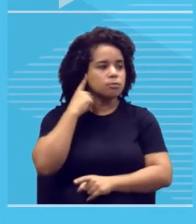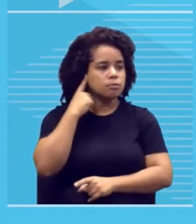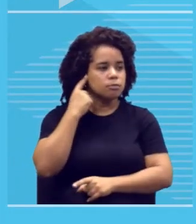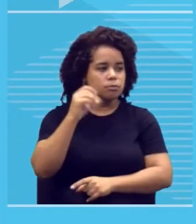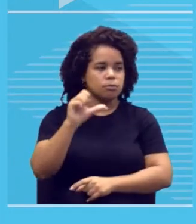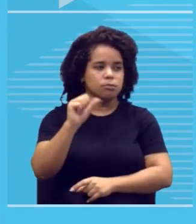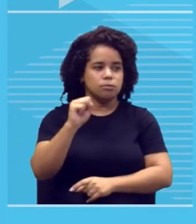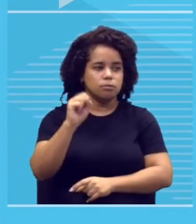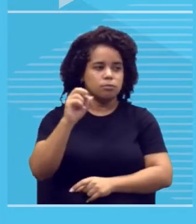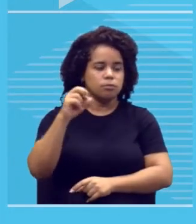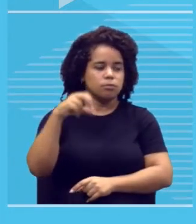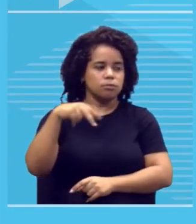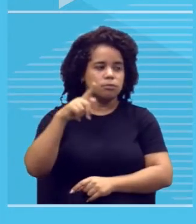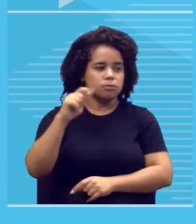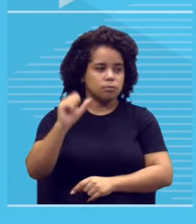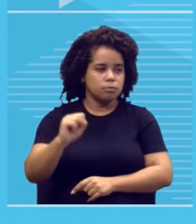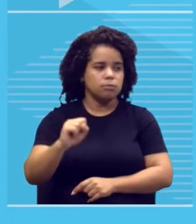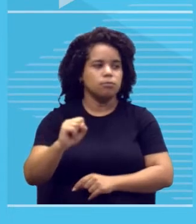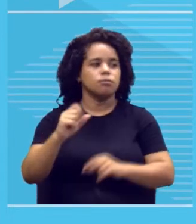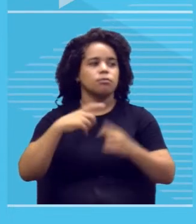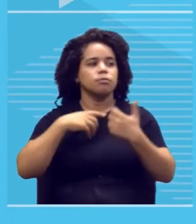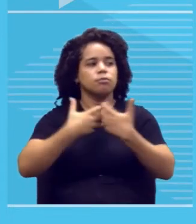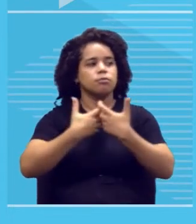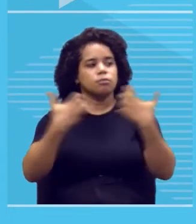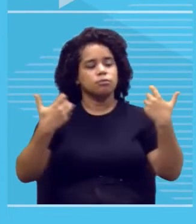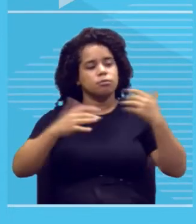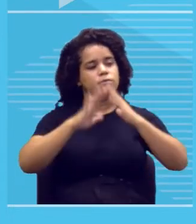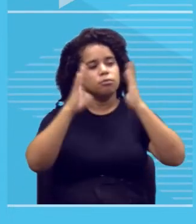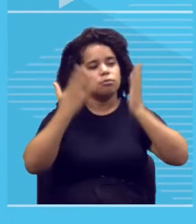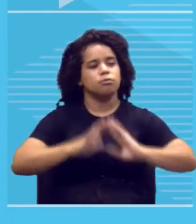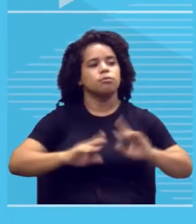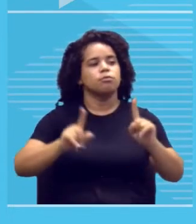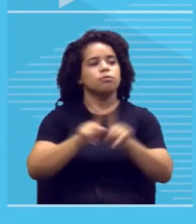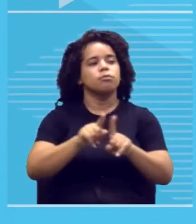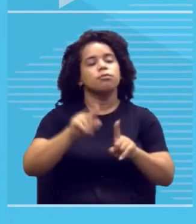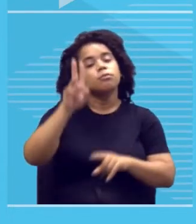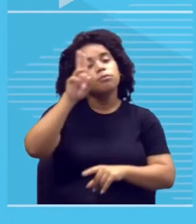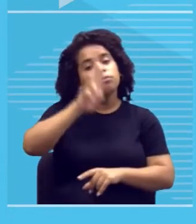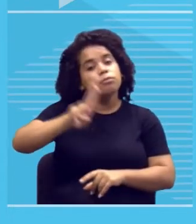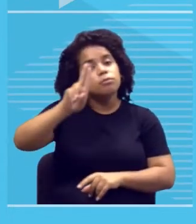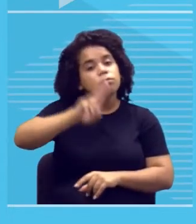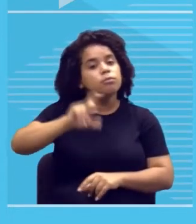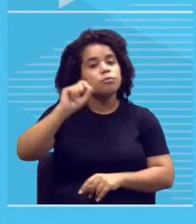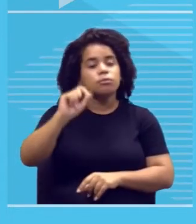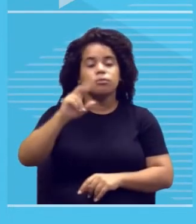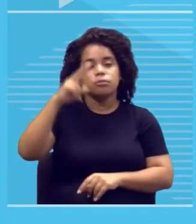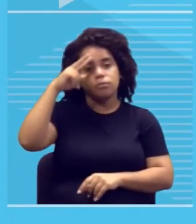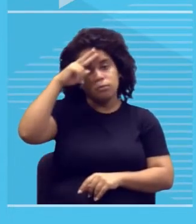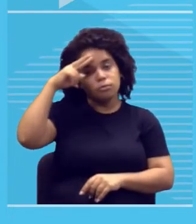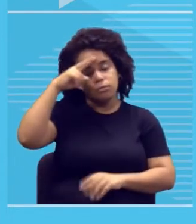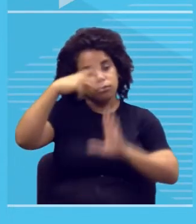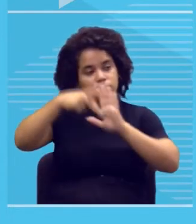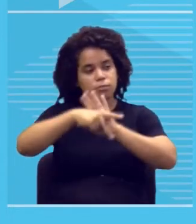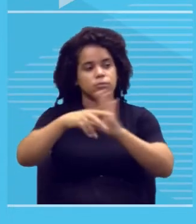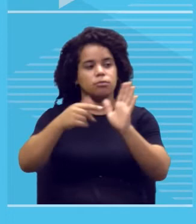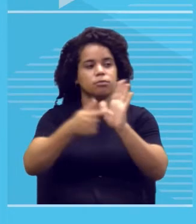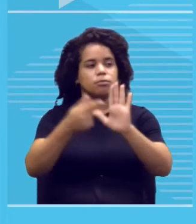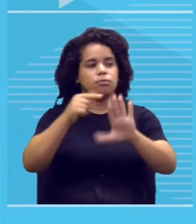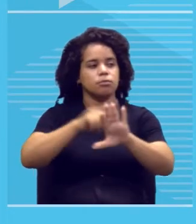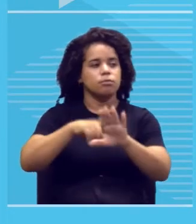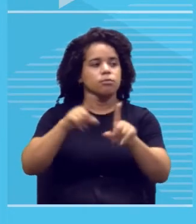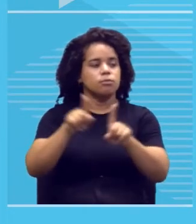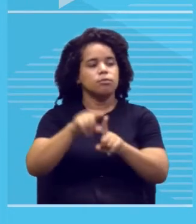como instrumentos para afastamento e análise ele também usa história como metáfora e o grotesco no fazer